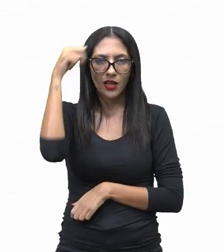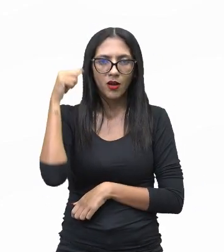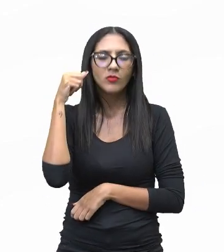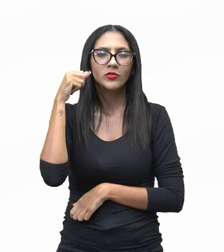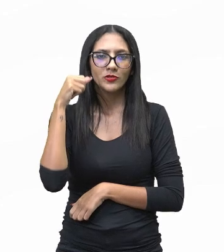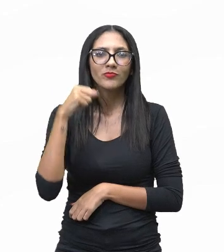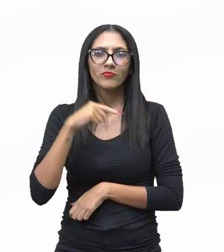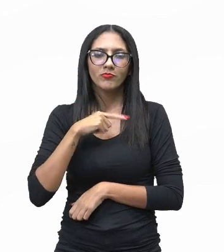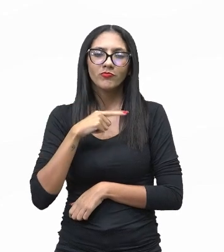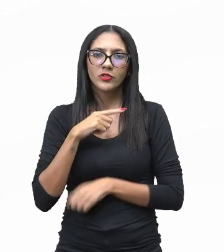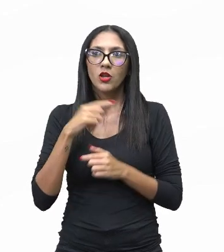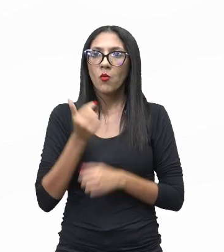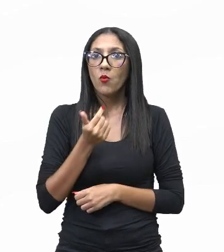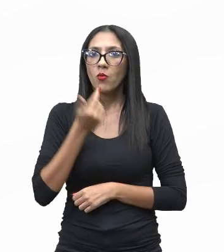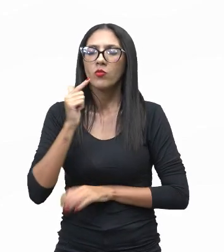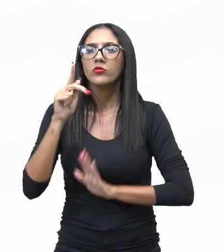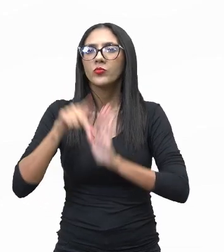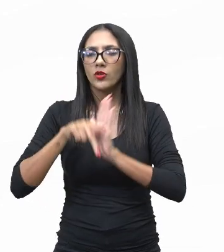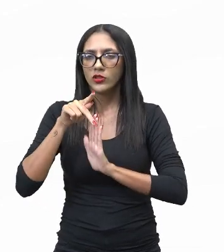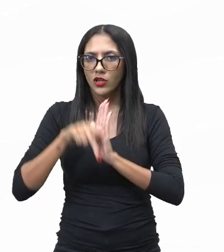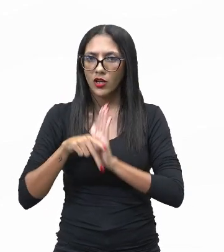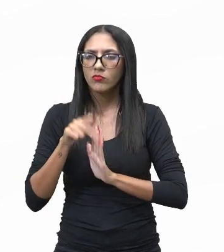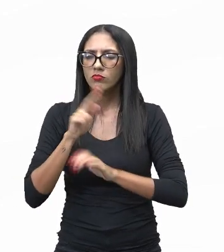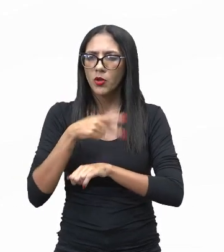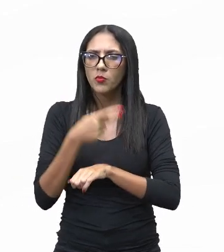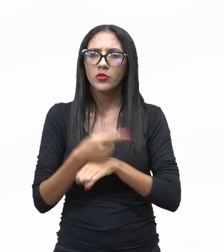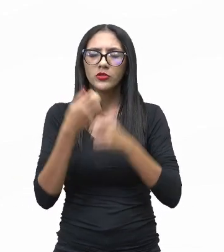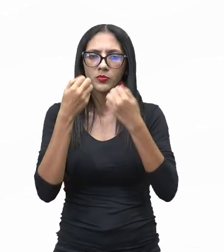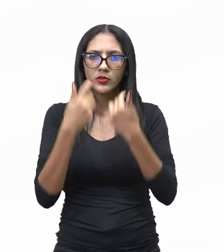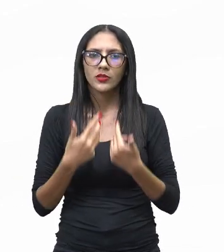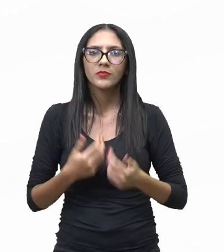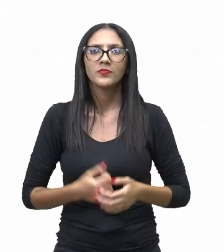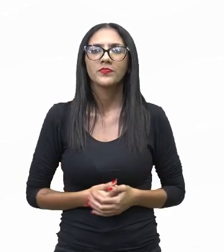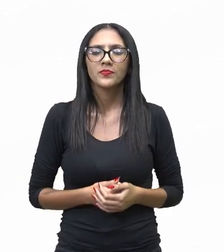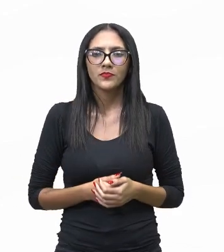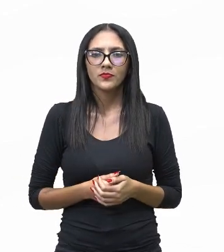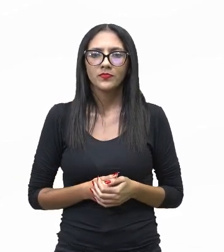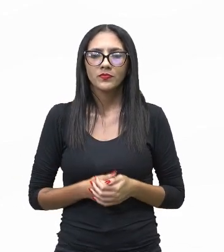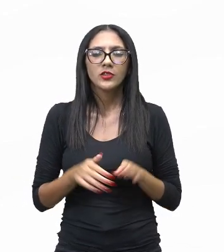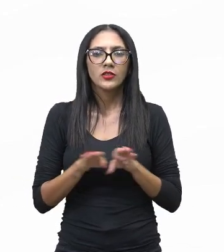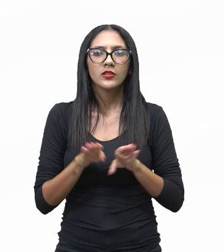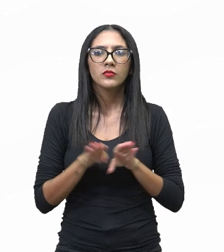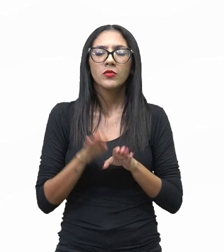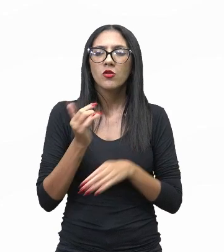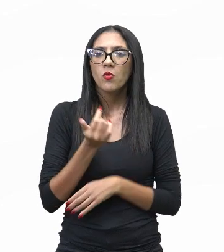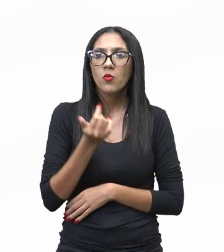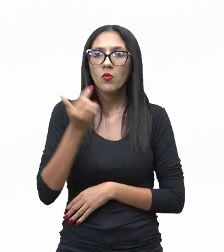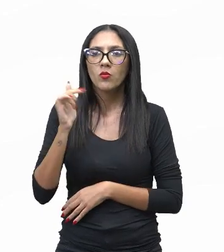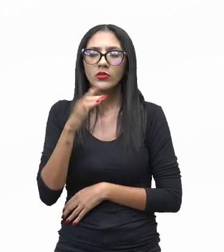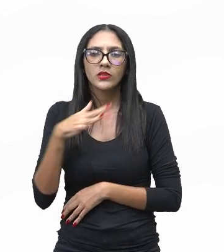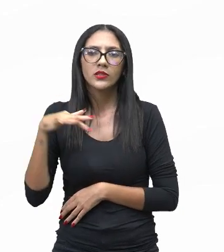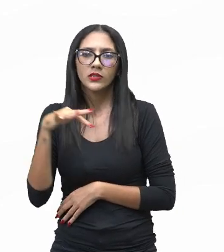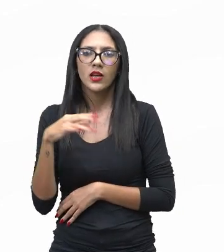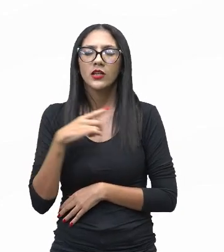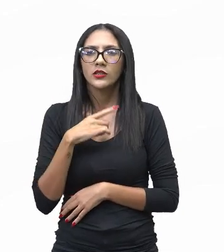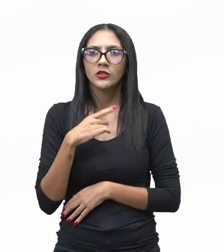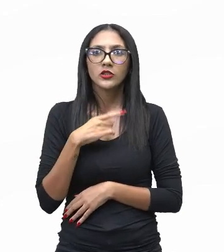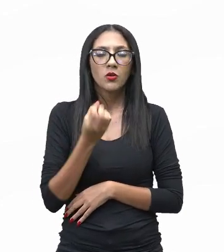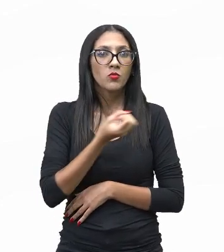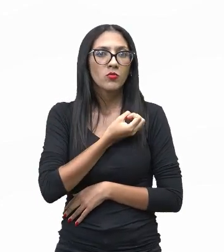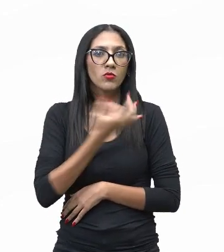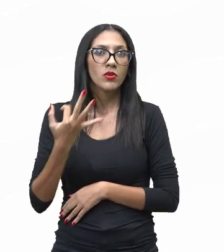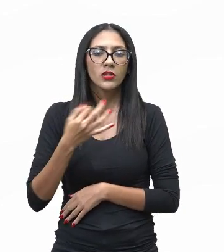daqui a pouco, né? A gente tem ali, então, outras áreas que a gente vai dar um destaque para elas agora, que são 15